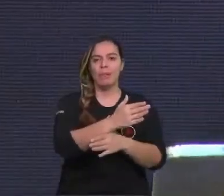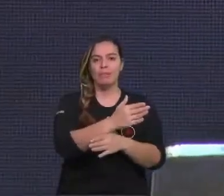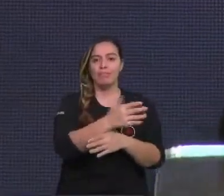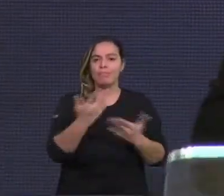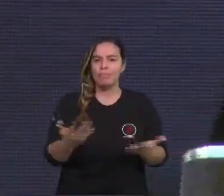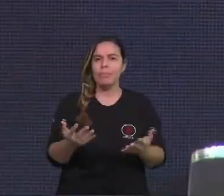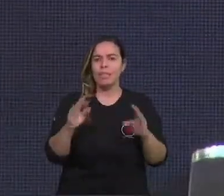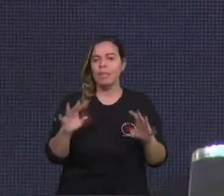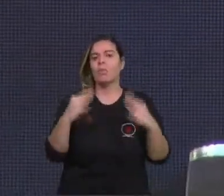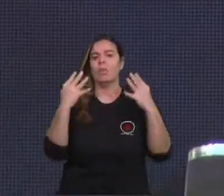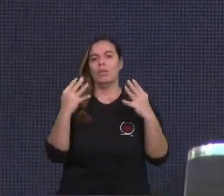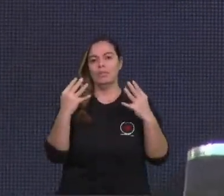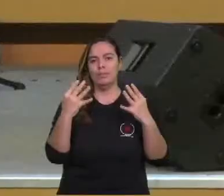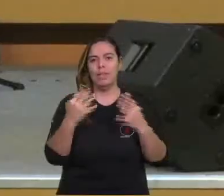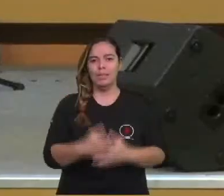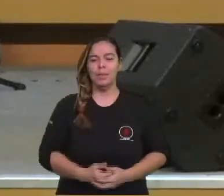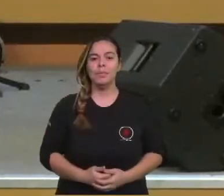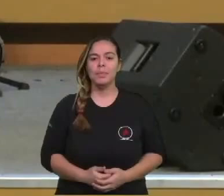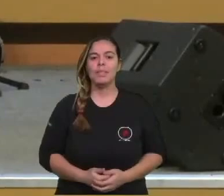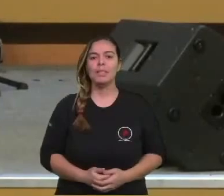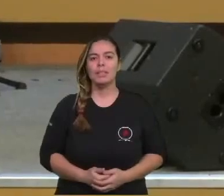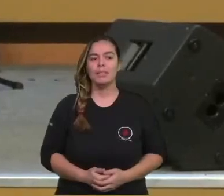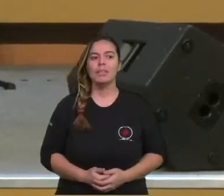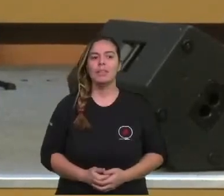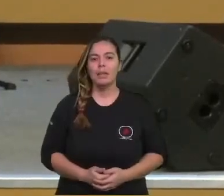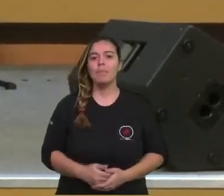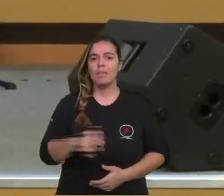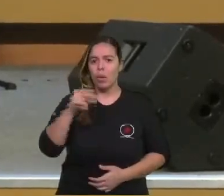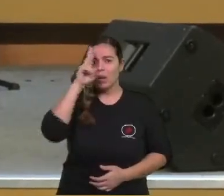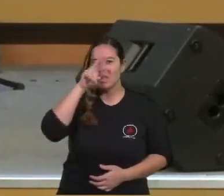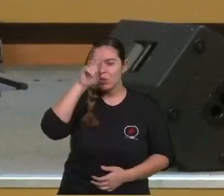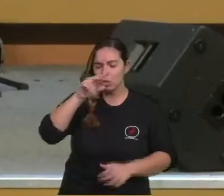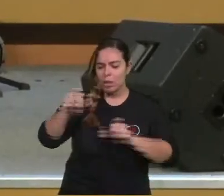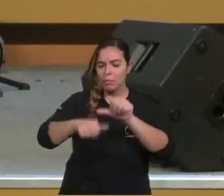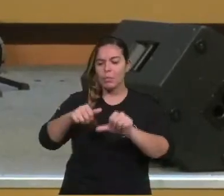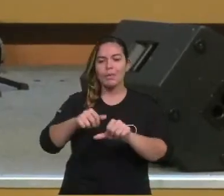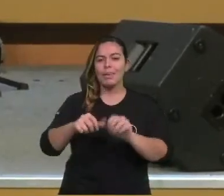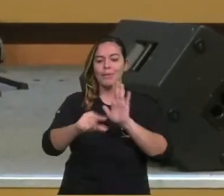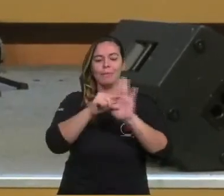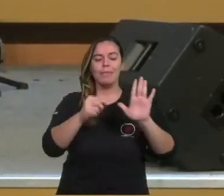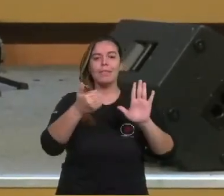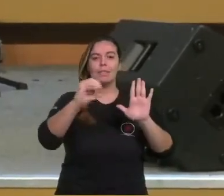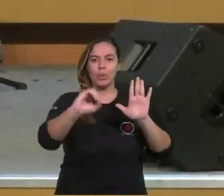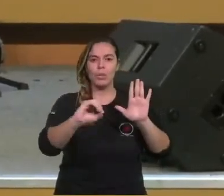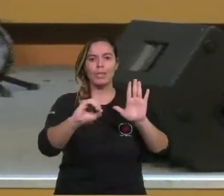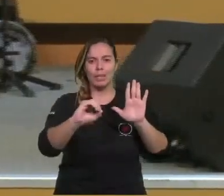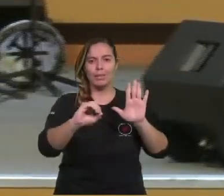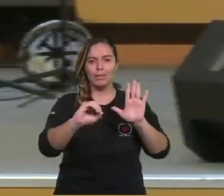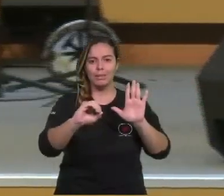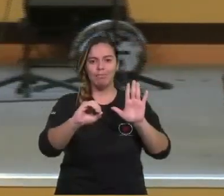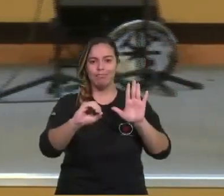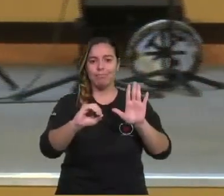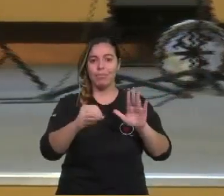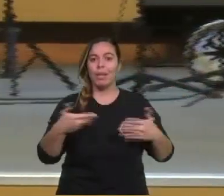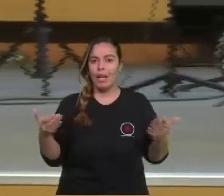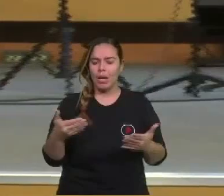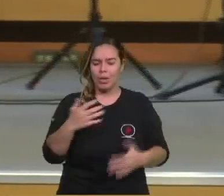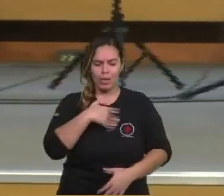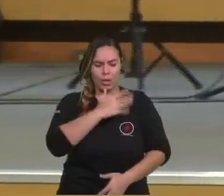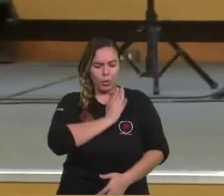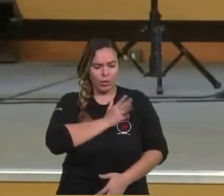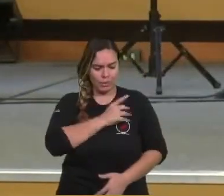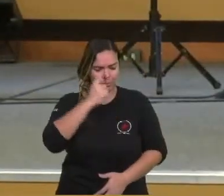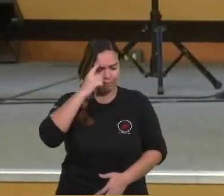Então olhe bem. Onde a história desse cara muda? No verso 10. Agora me tem vindo ao coração. Agora eu